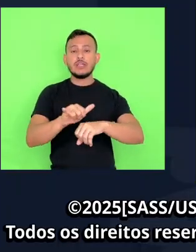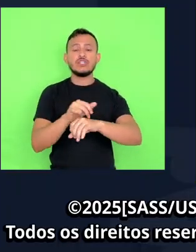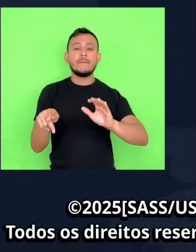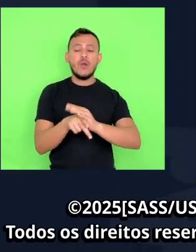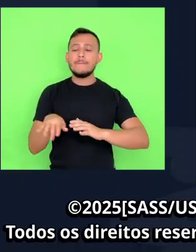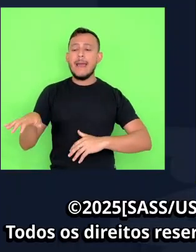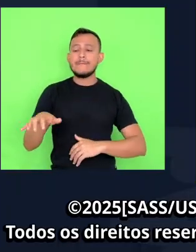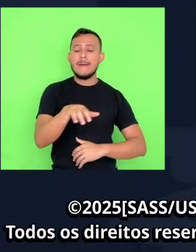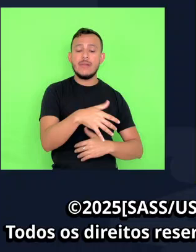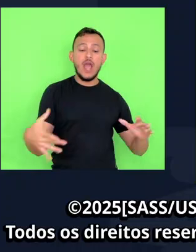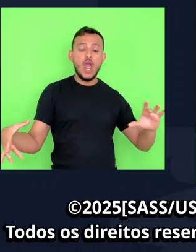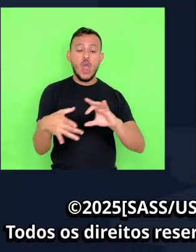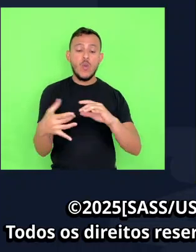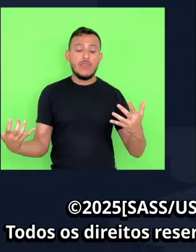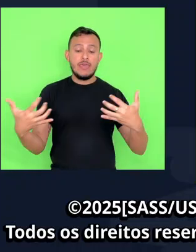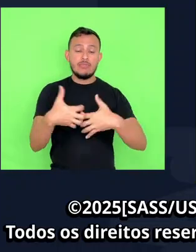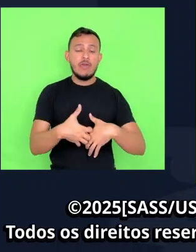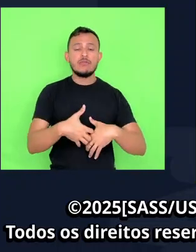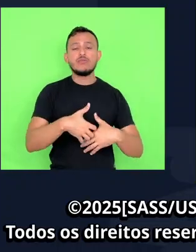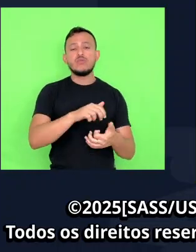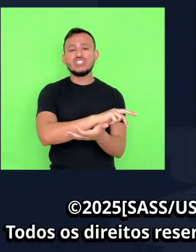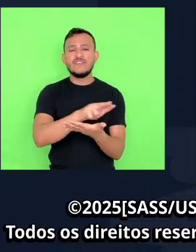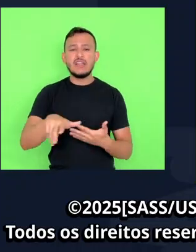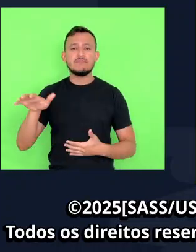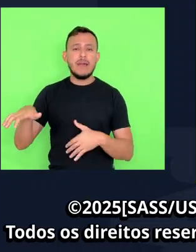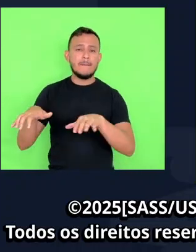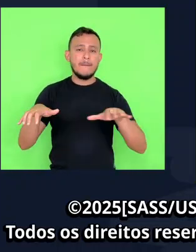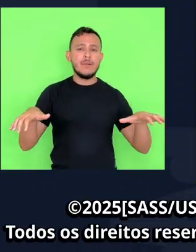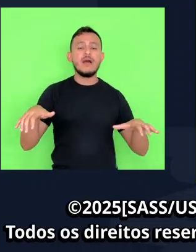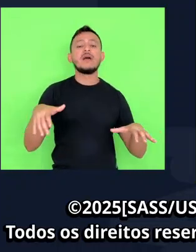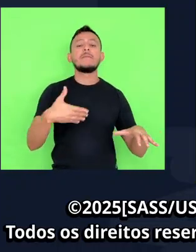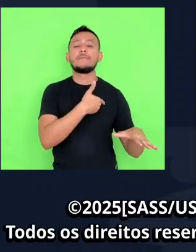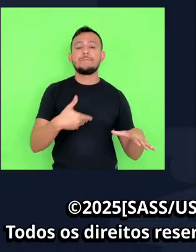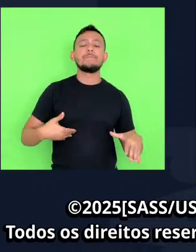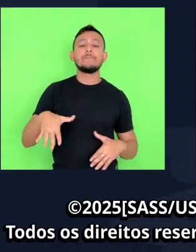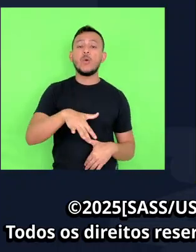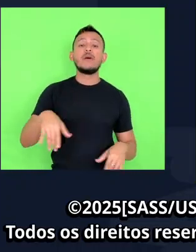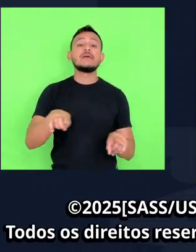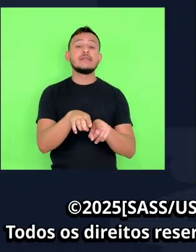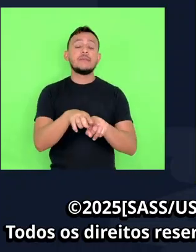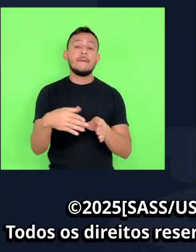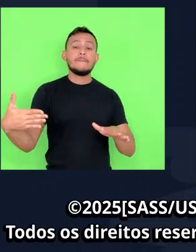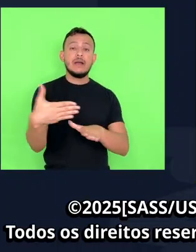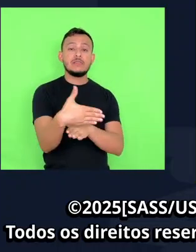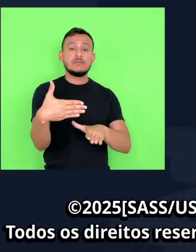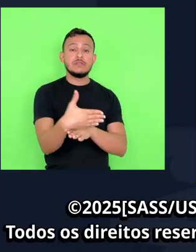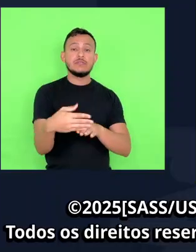seja, conectadas entre diferentes setores da administração pública, com uma